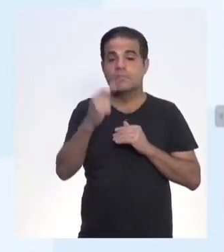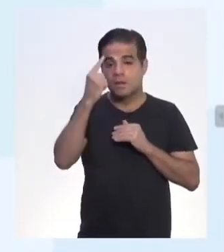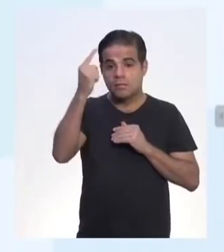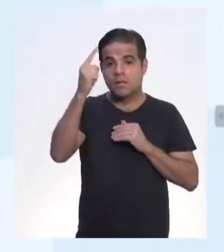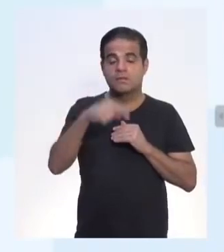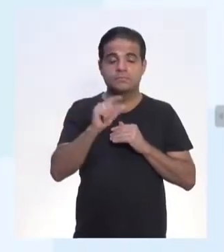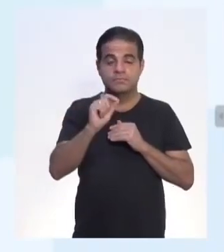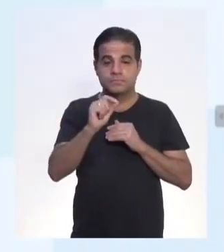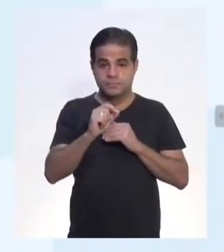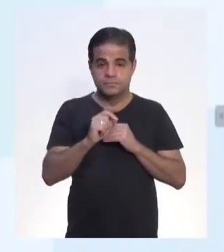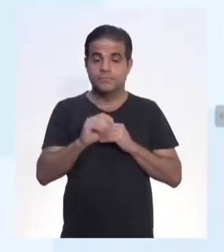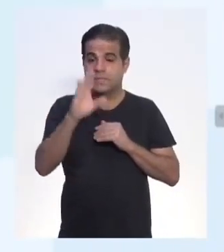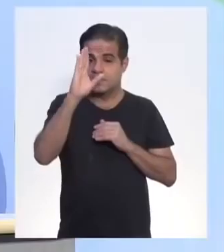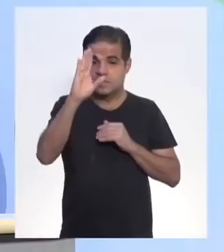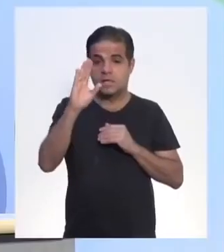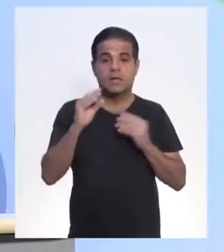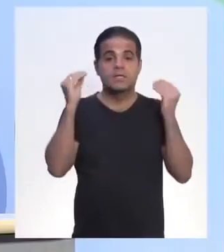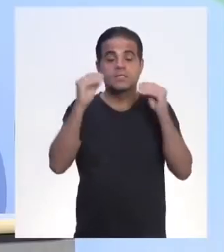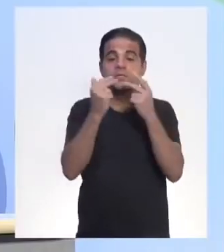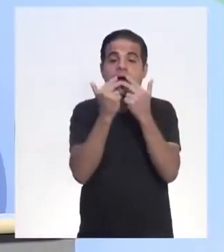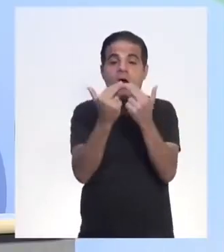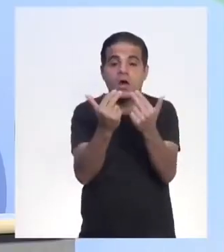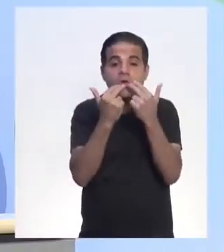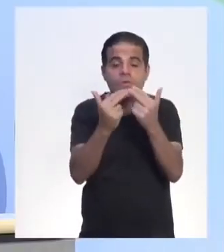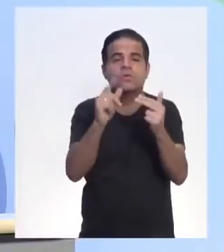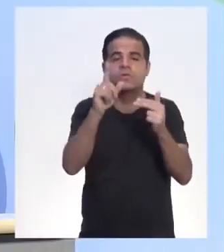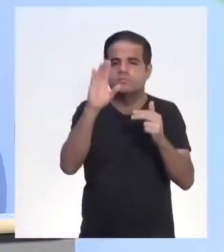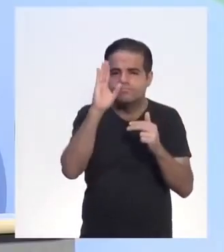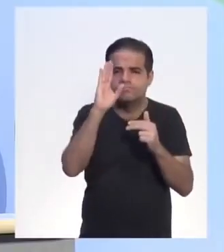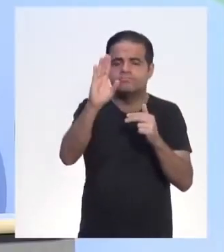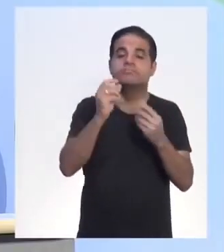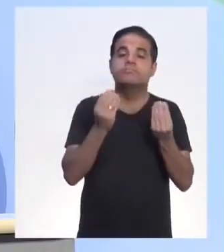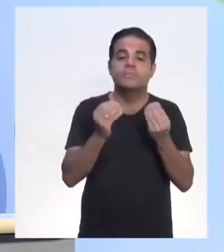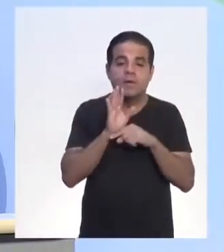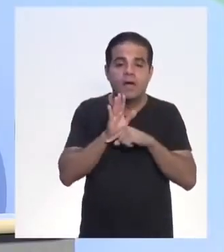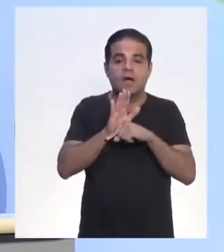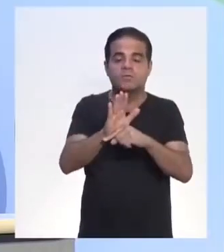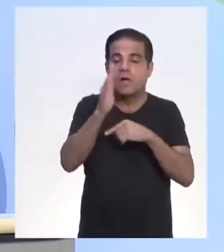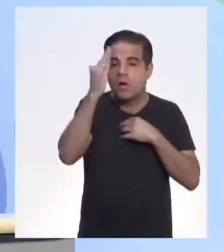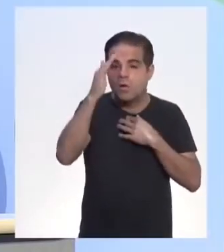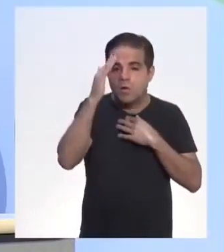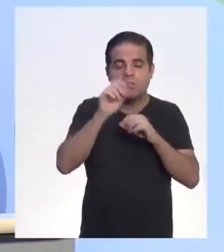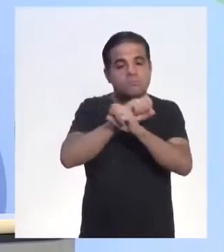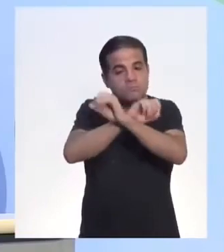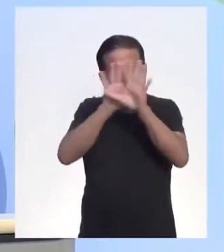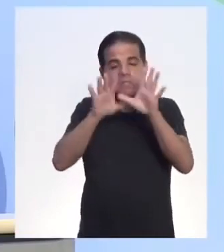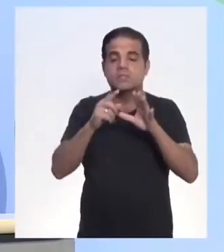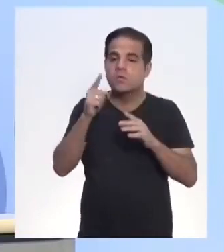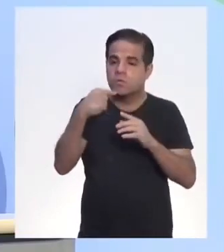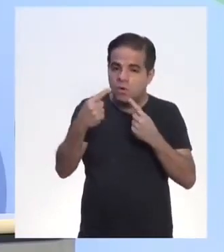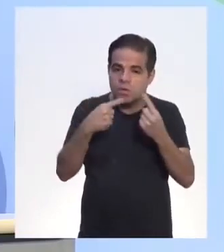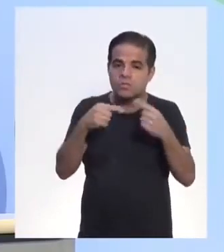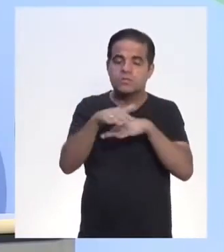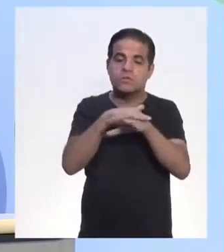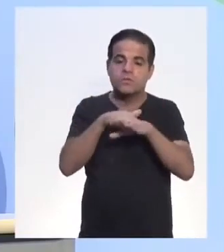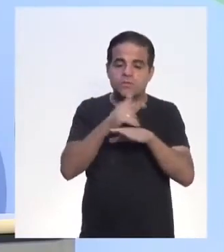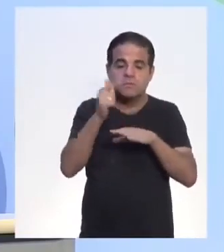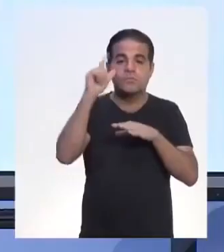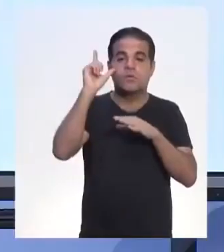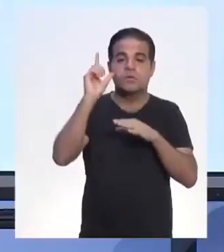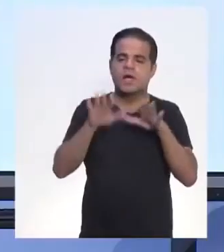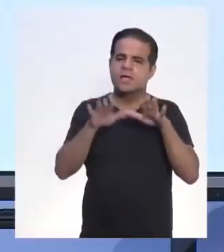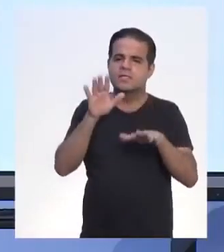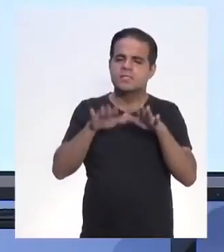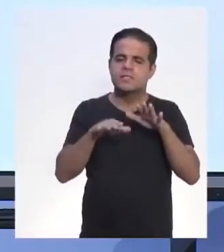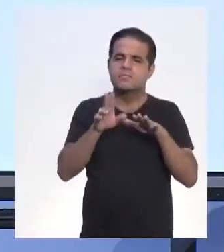também de destacar as cores é exatamente para ajudar nessa compreensão, que foi aquilo que nós conversamos ontem. Às